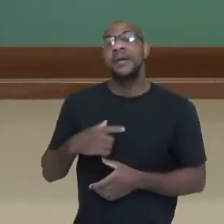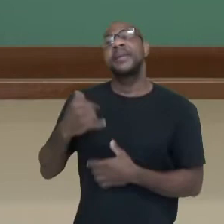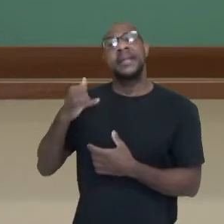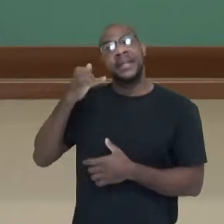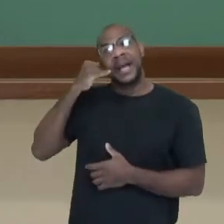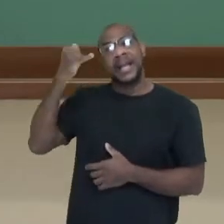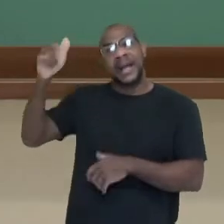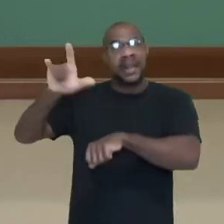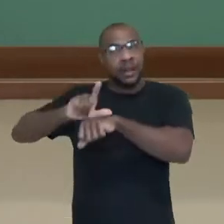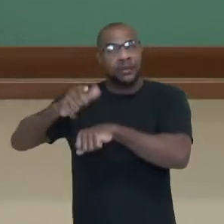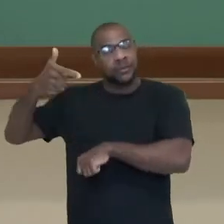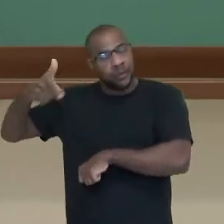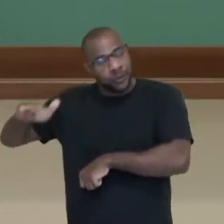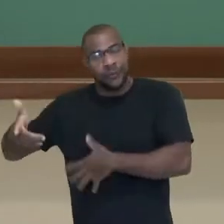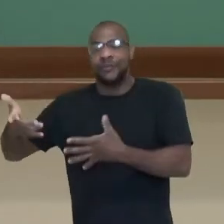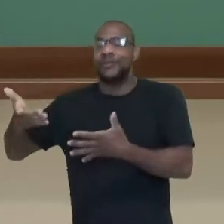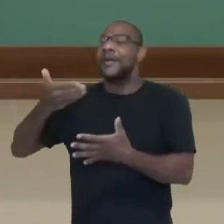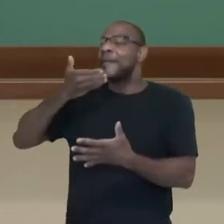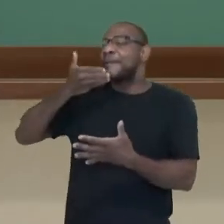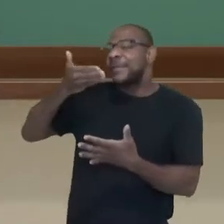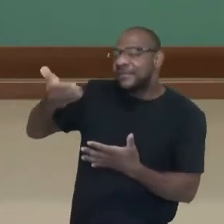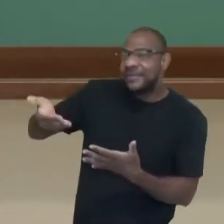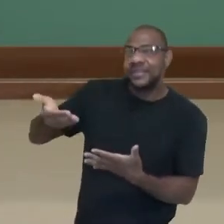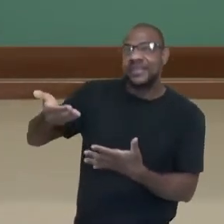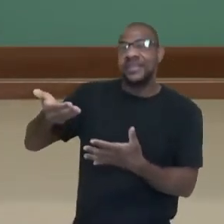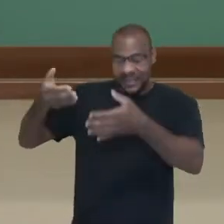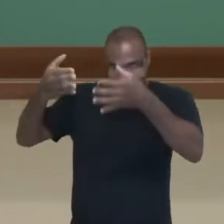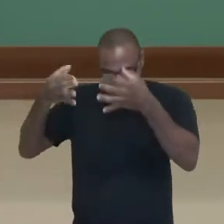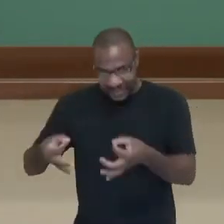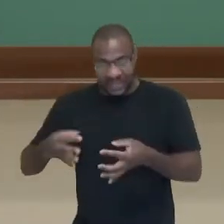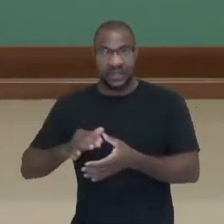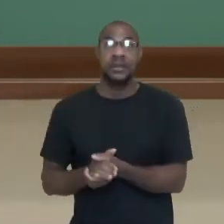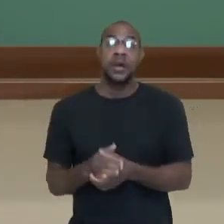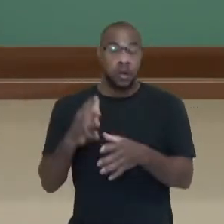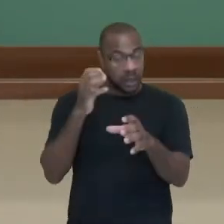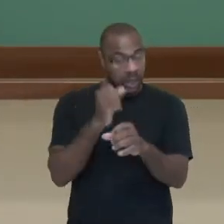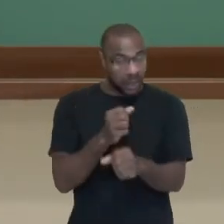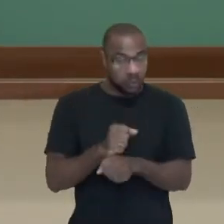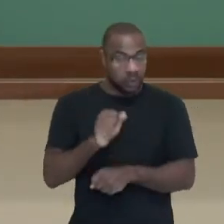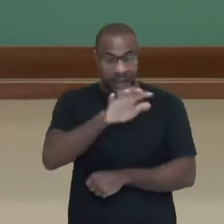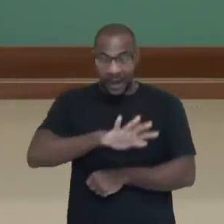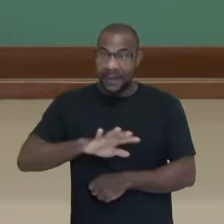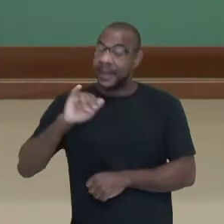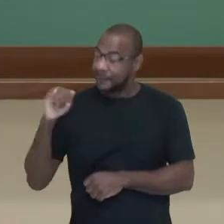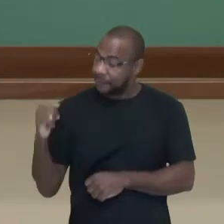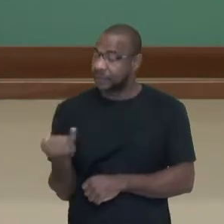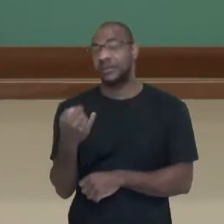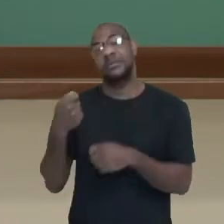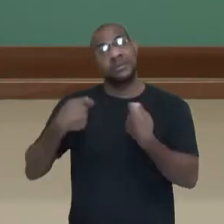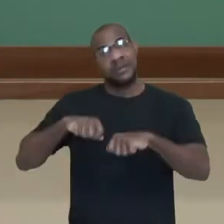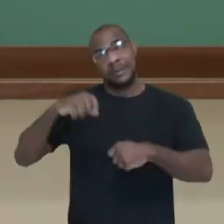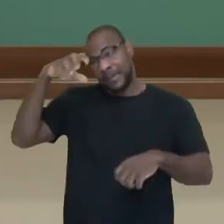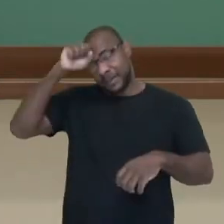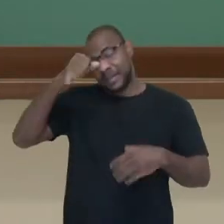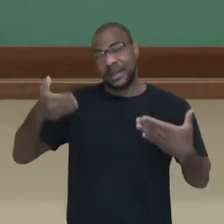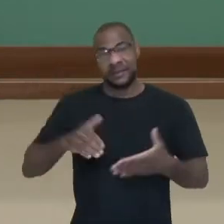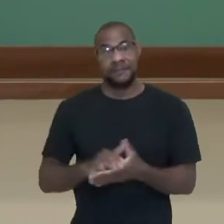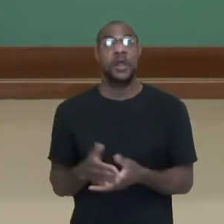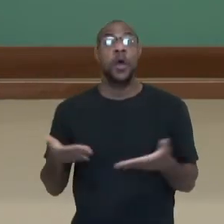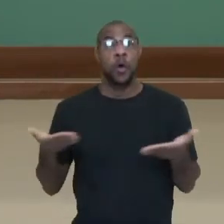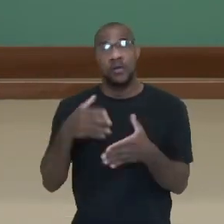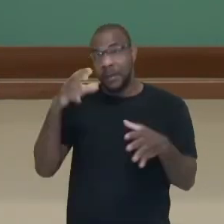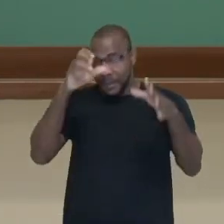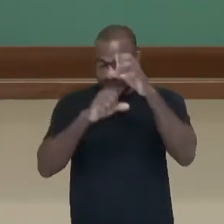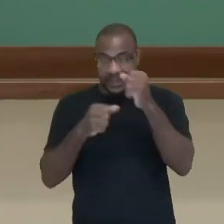novamente. Então o cálculo de área é essencial e ele tem que ser preciso. E é isso que a gente vai aprender, a calcular